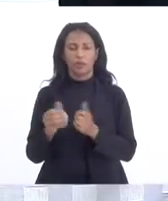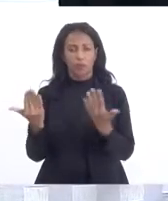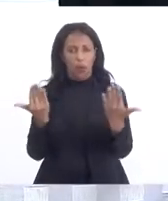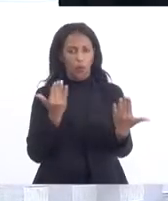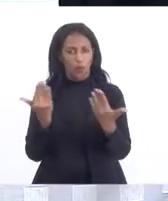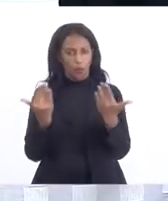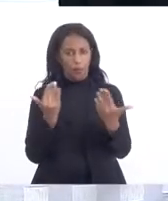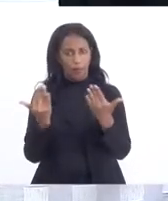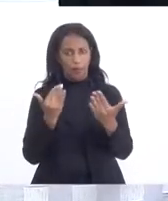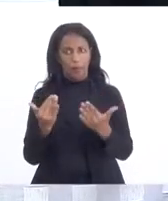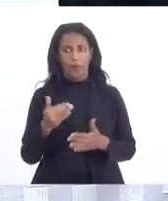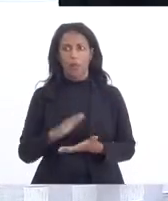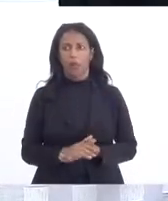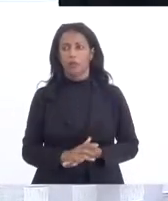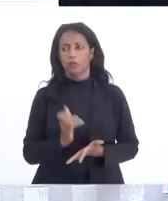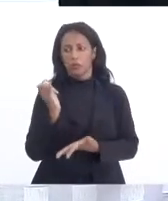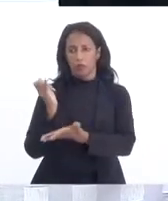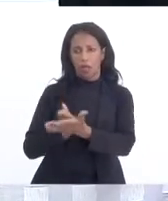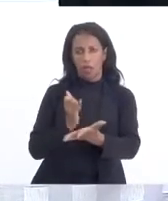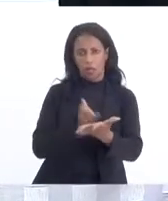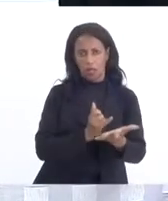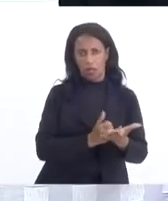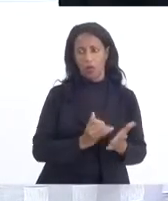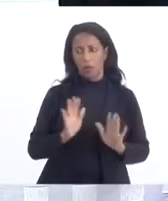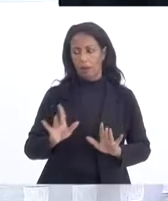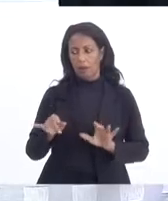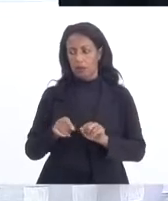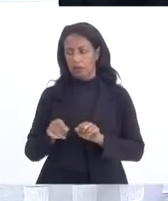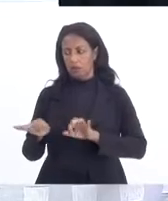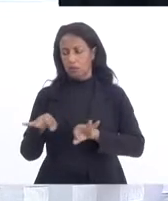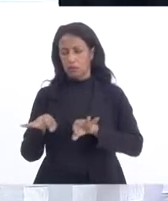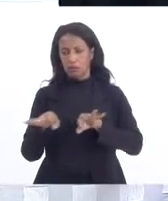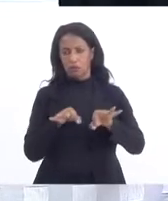comparação das alíquotas. Mas a gente tem feito...